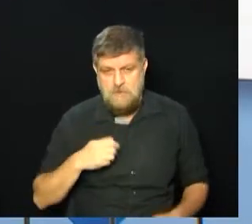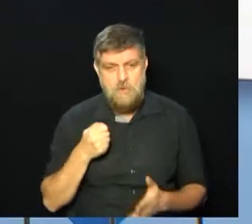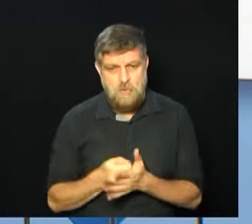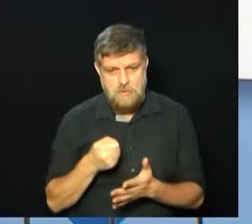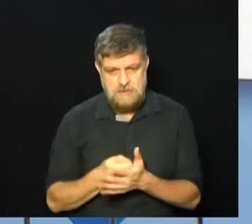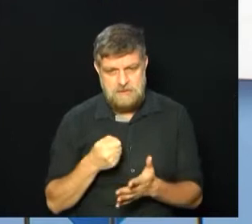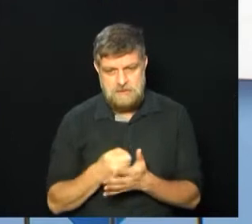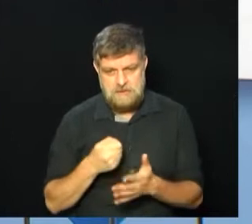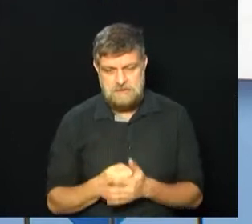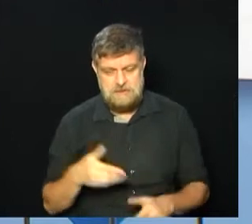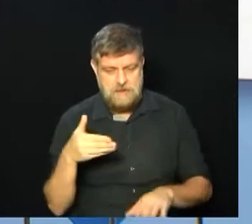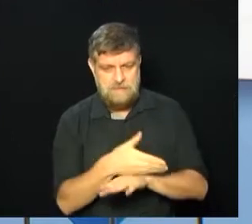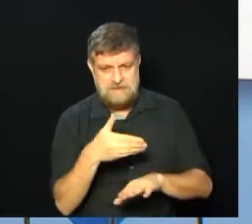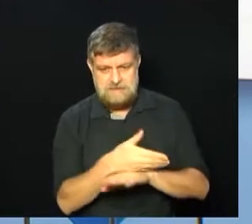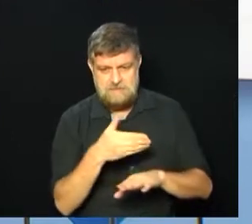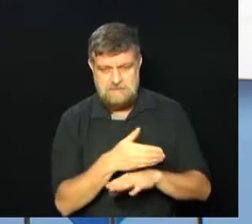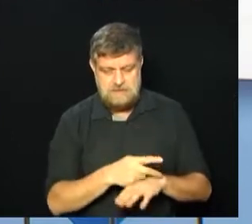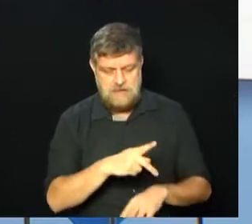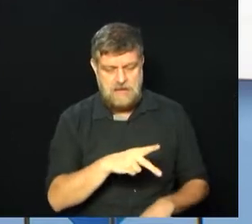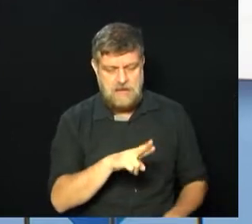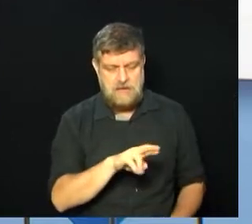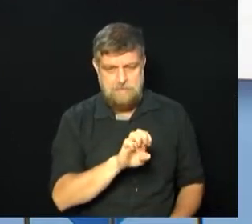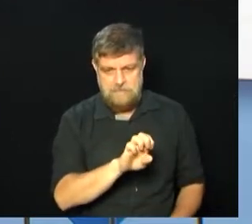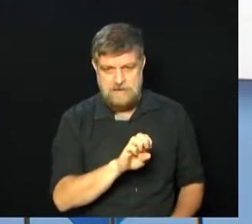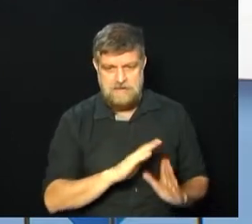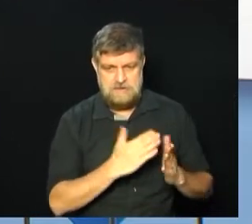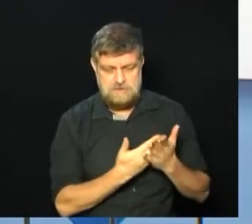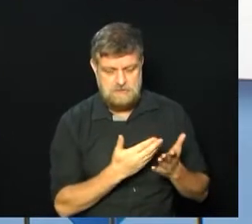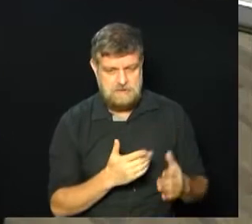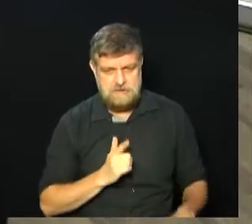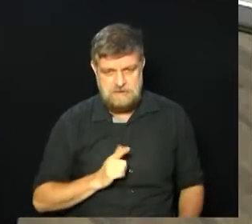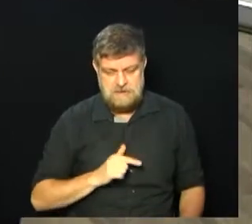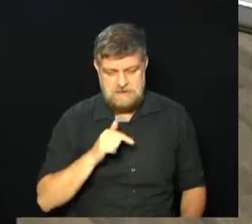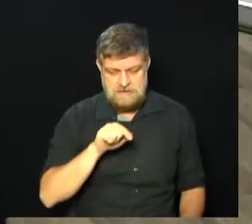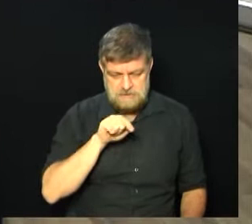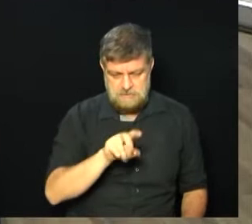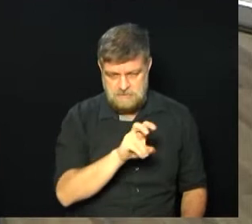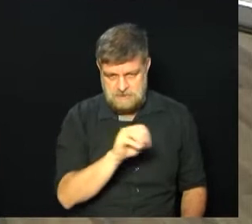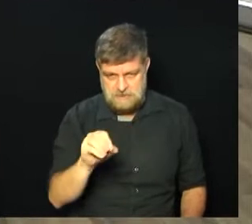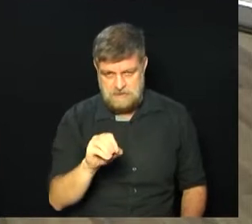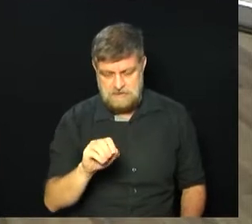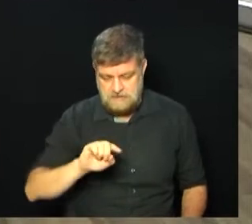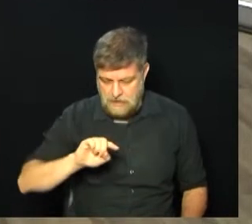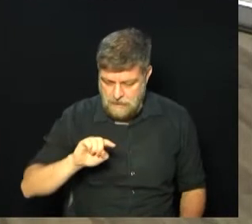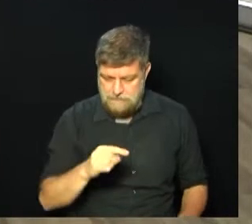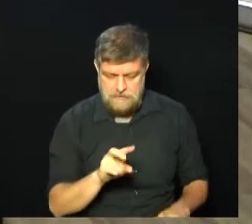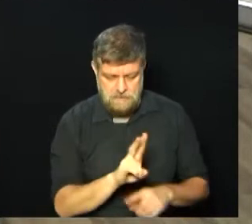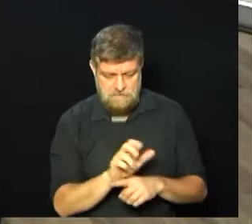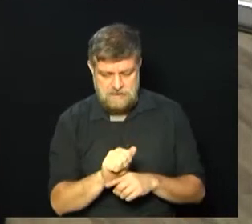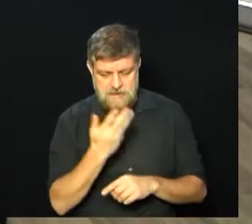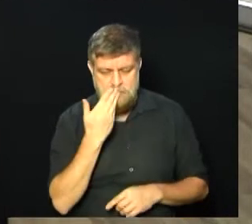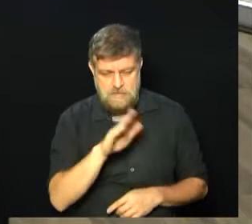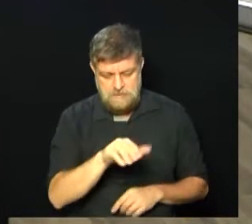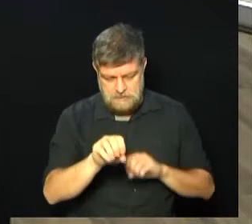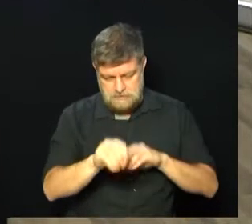obrigadas a cursar A pré-escola então reforçando né são 7500 mil vagas aí para educação